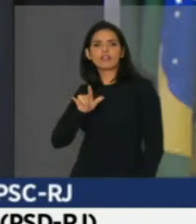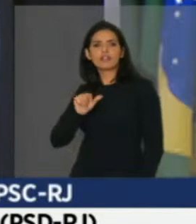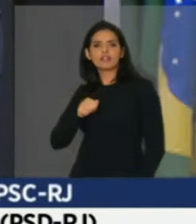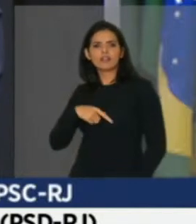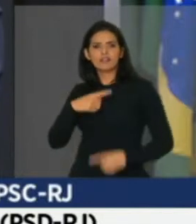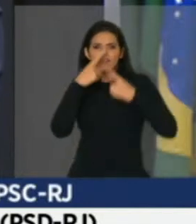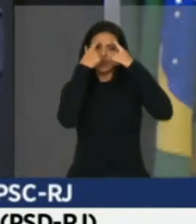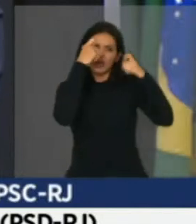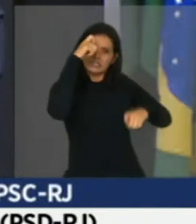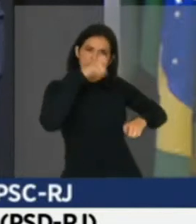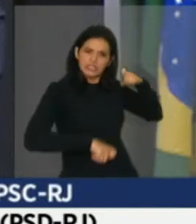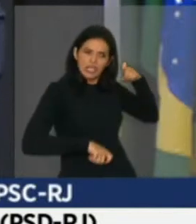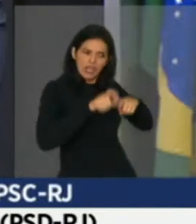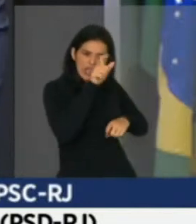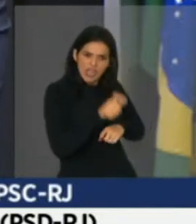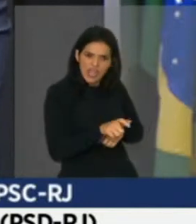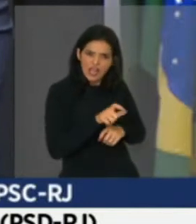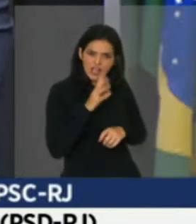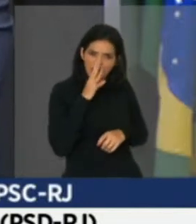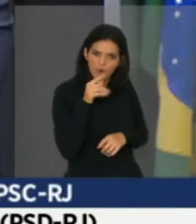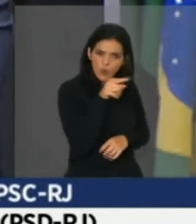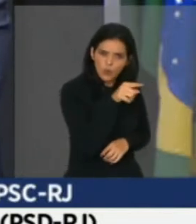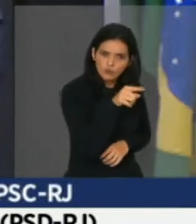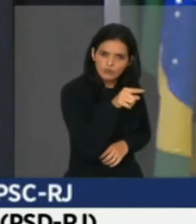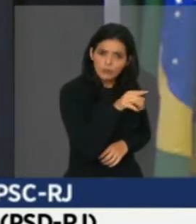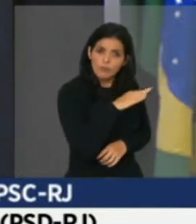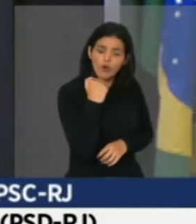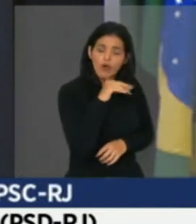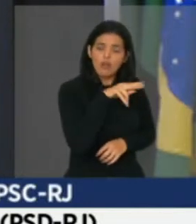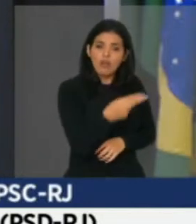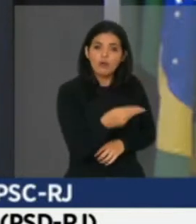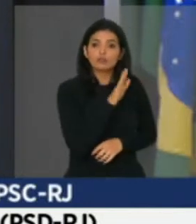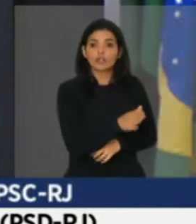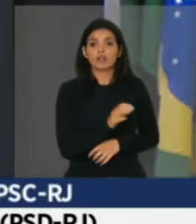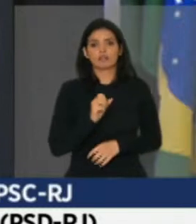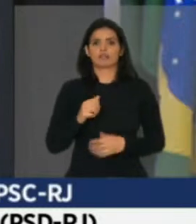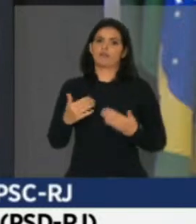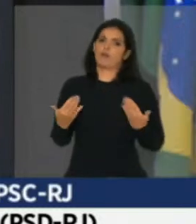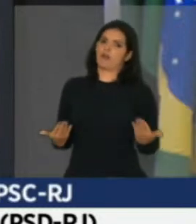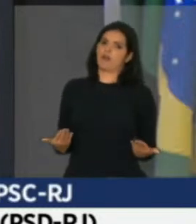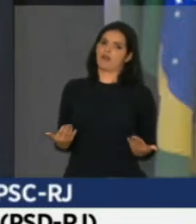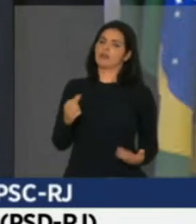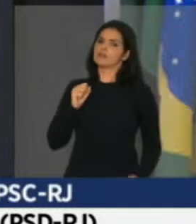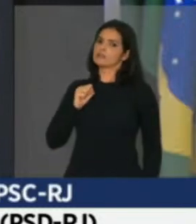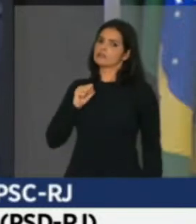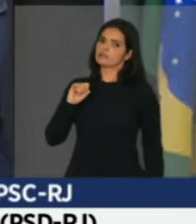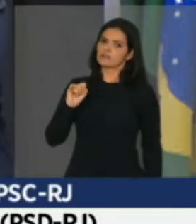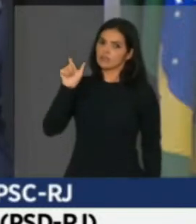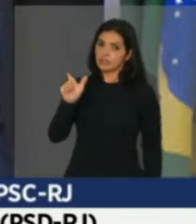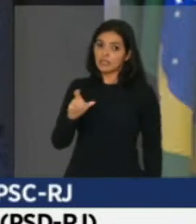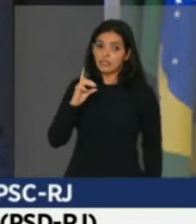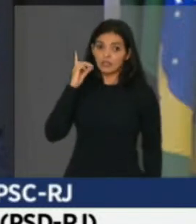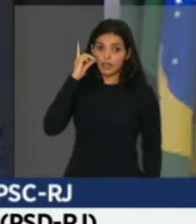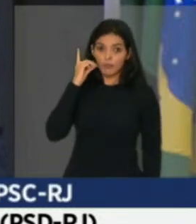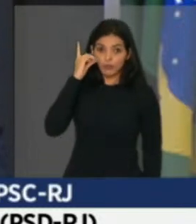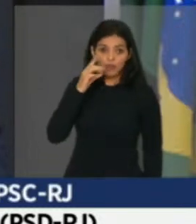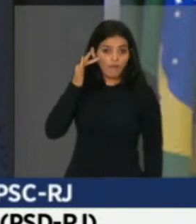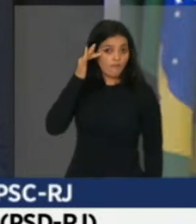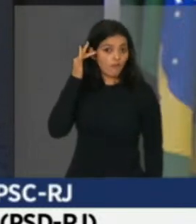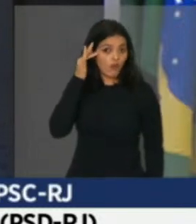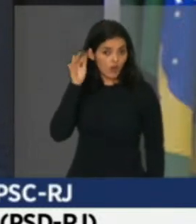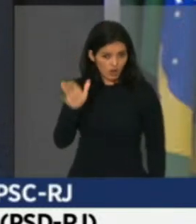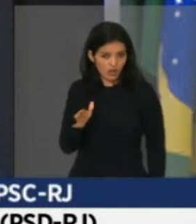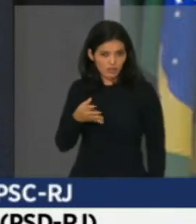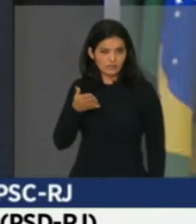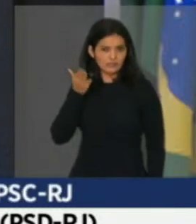sexual. Ora, se a deputada Flor de Lis sabia que convivia com um